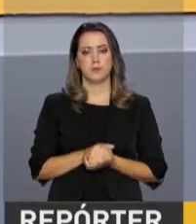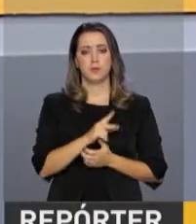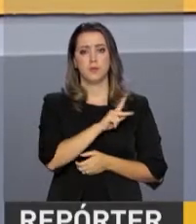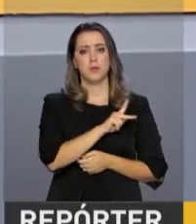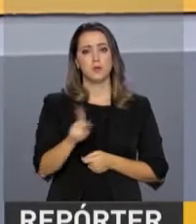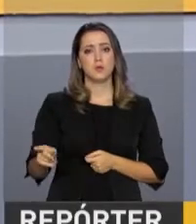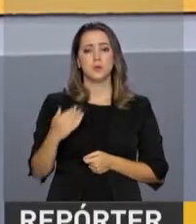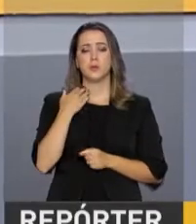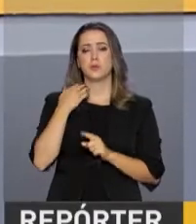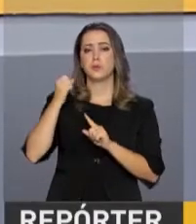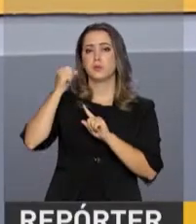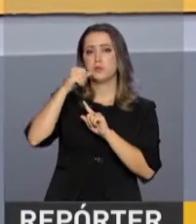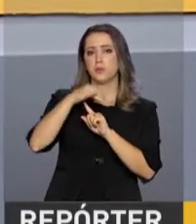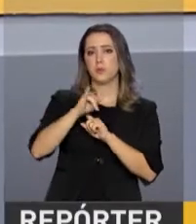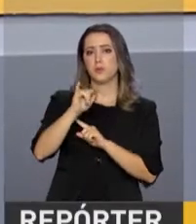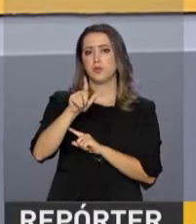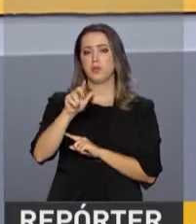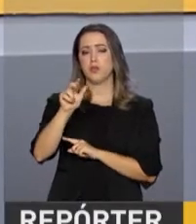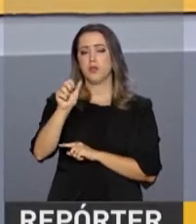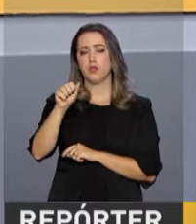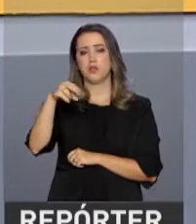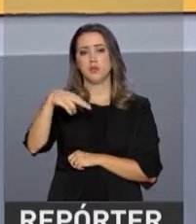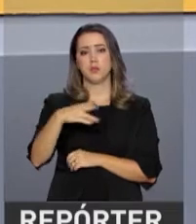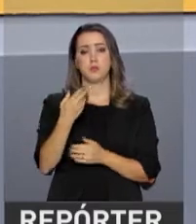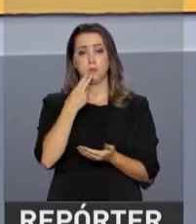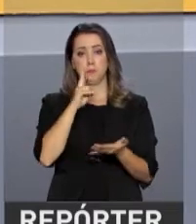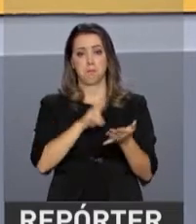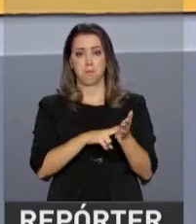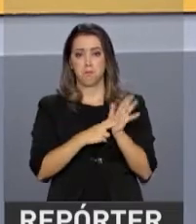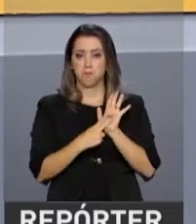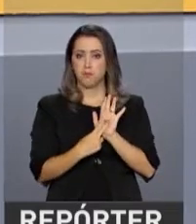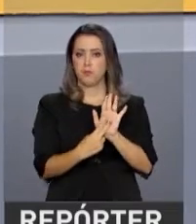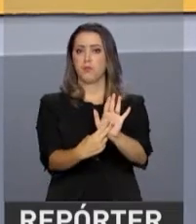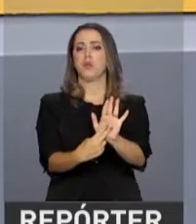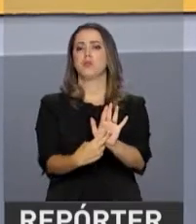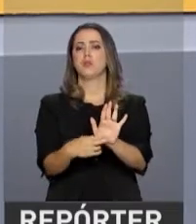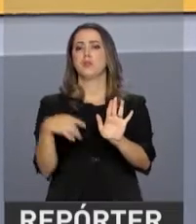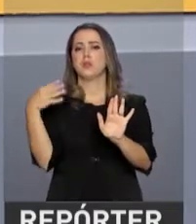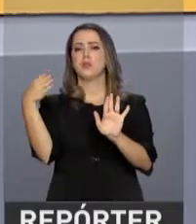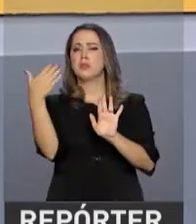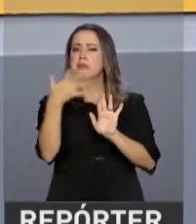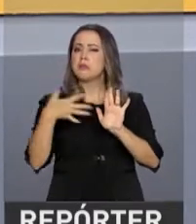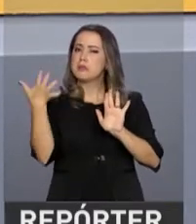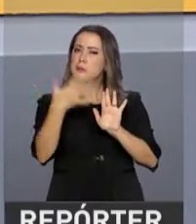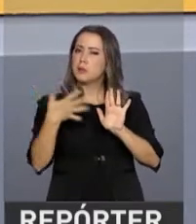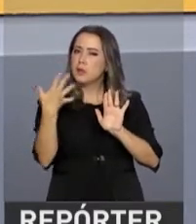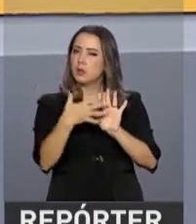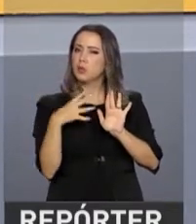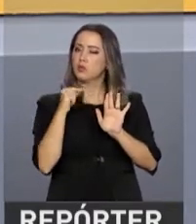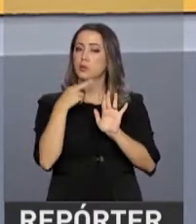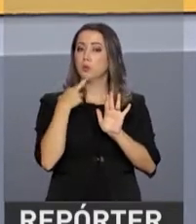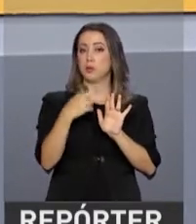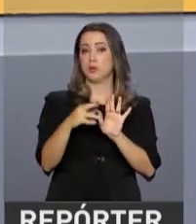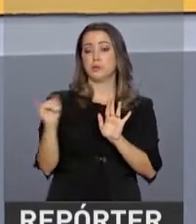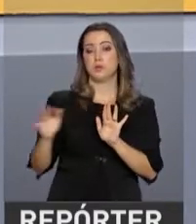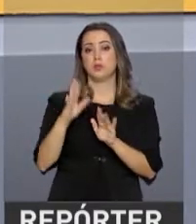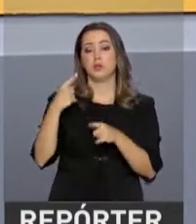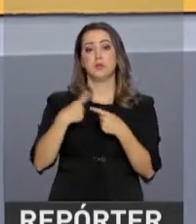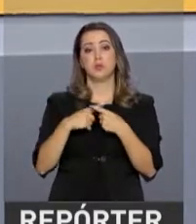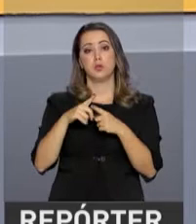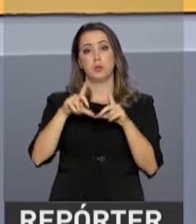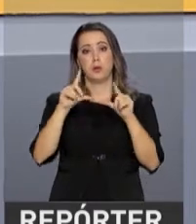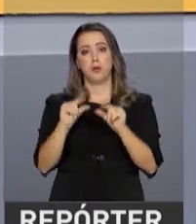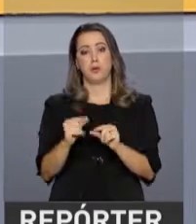presidente do Banco Central, William Goldfein, apresentou uma carta ao ministro da Fazenda explicando o resultado da inflação, que ficou menor que o